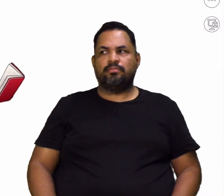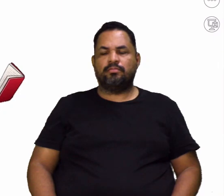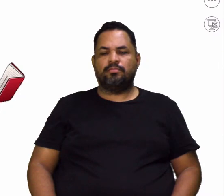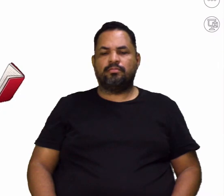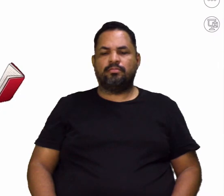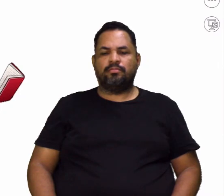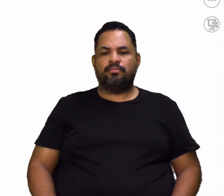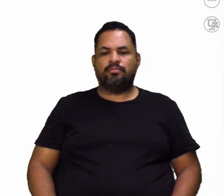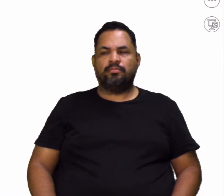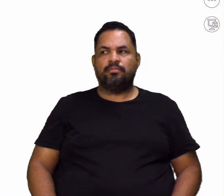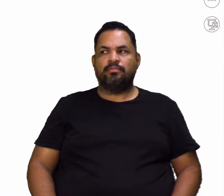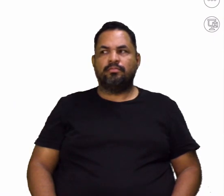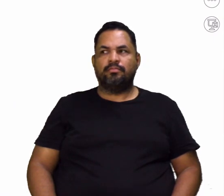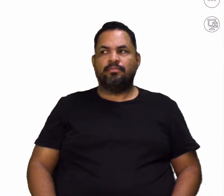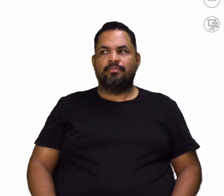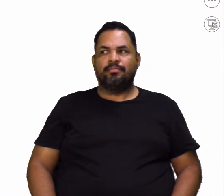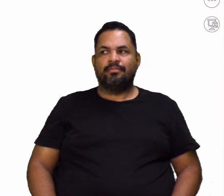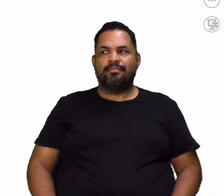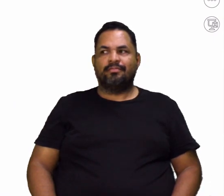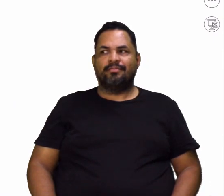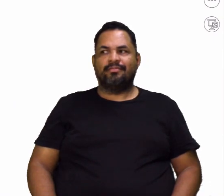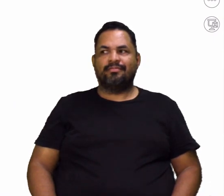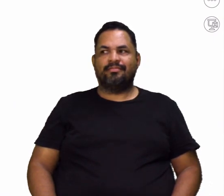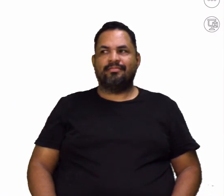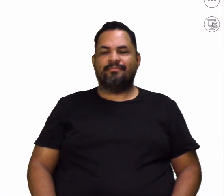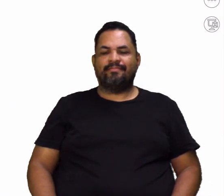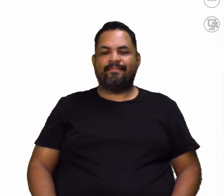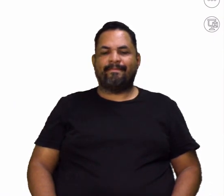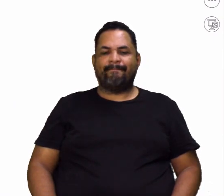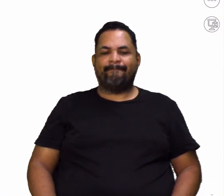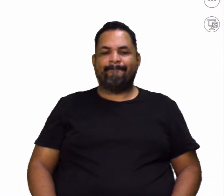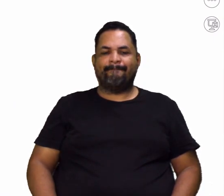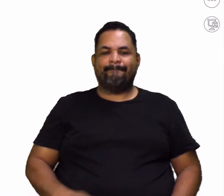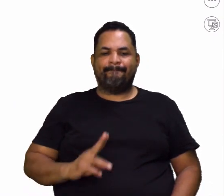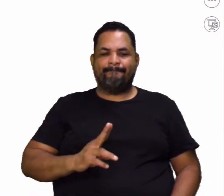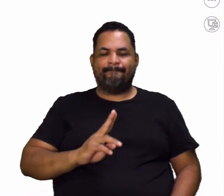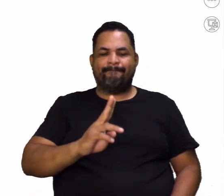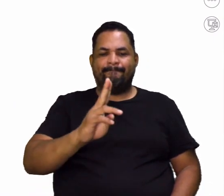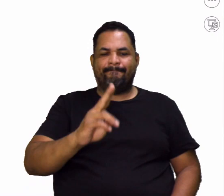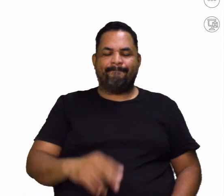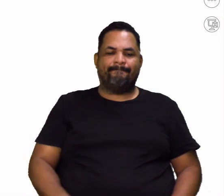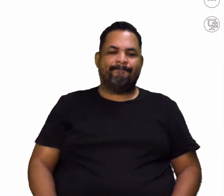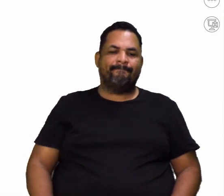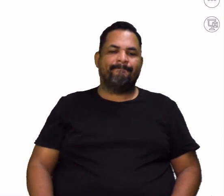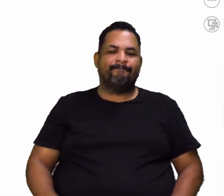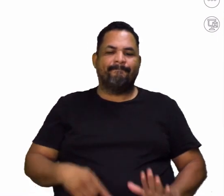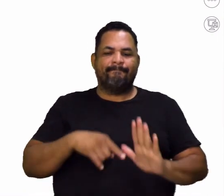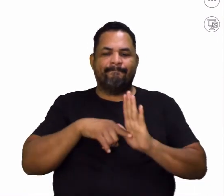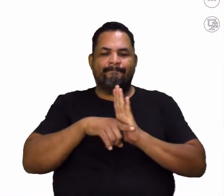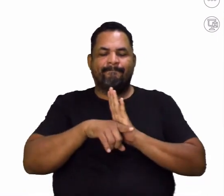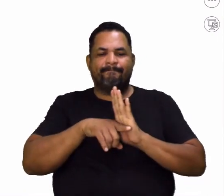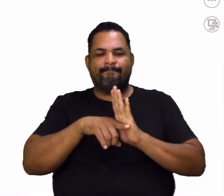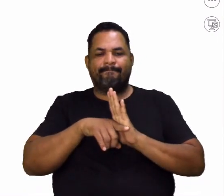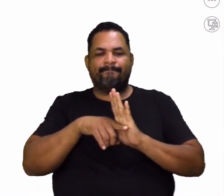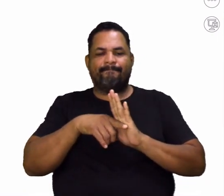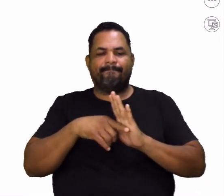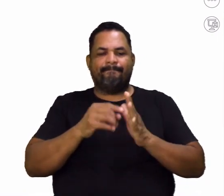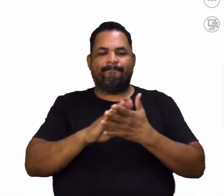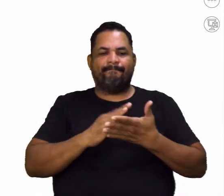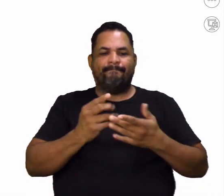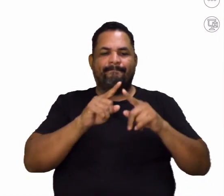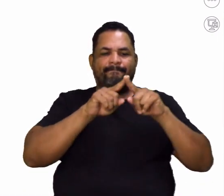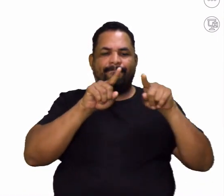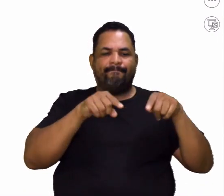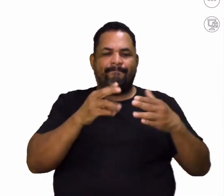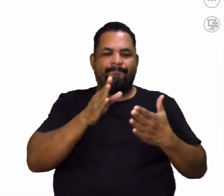Então vamos vamos lá dando continuidade aqui analisando né a